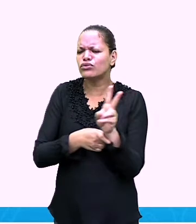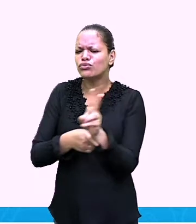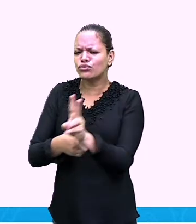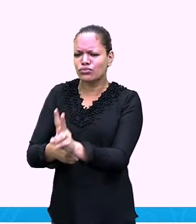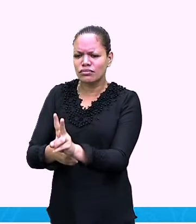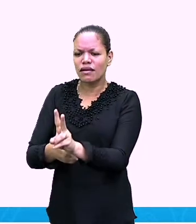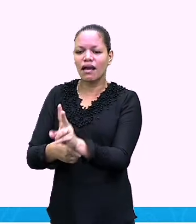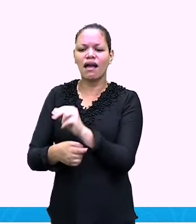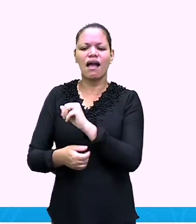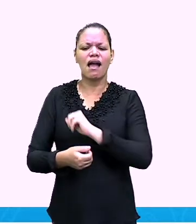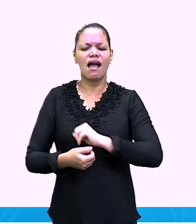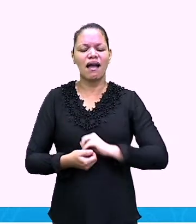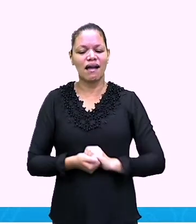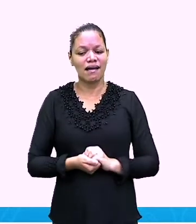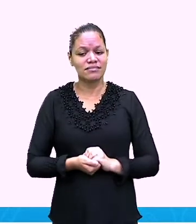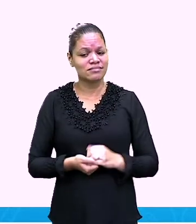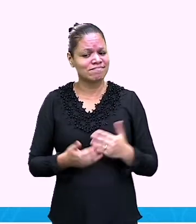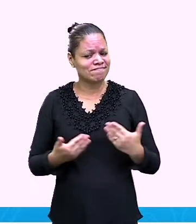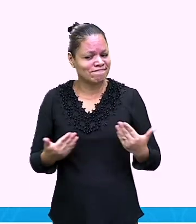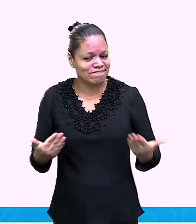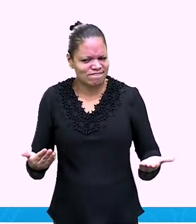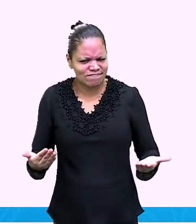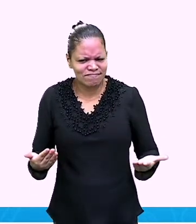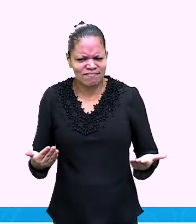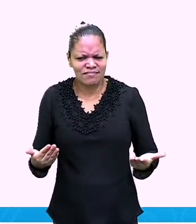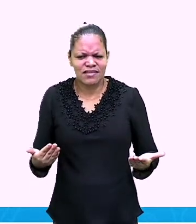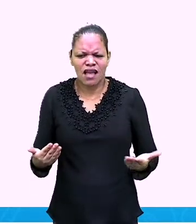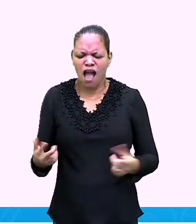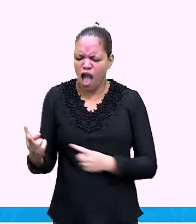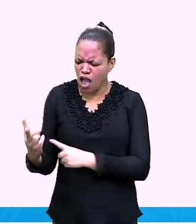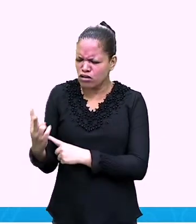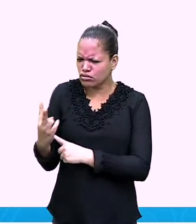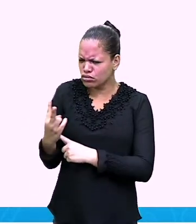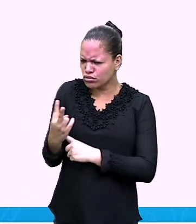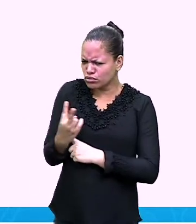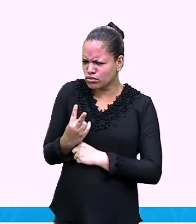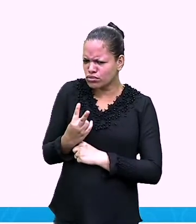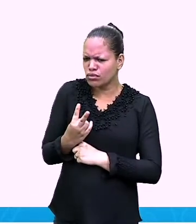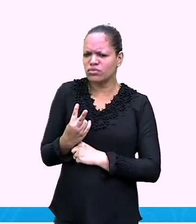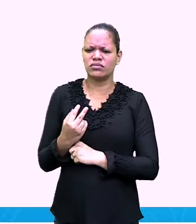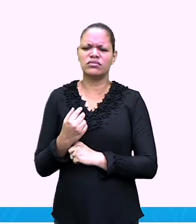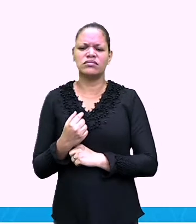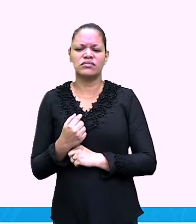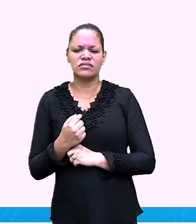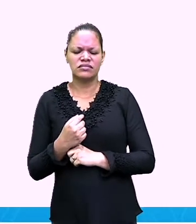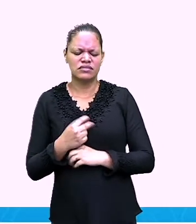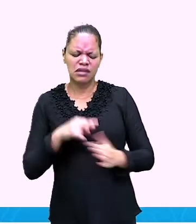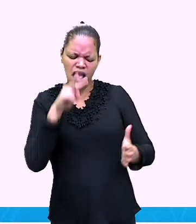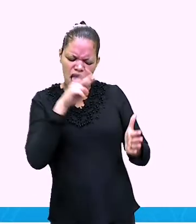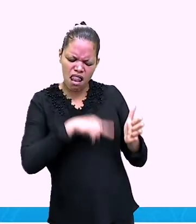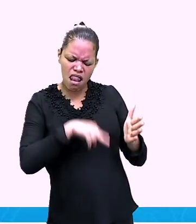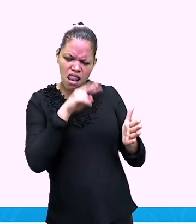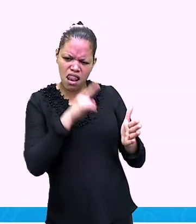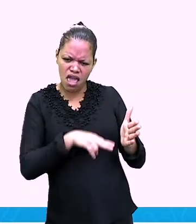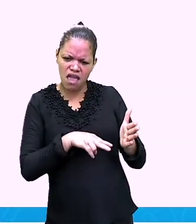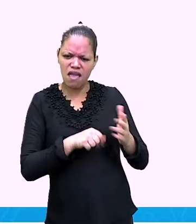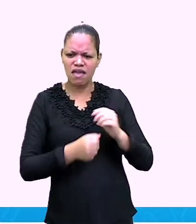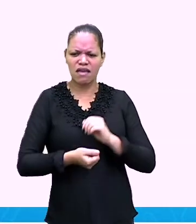porque o terceiro ano está aí, você no ano que vem, ó, quarta série, hein? Vai ficar grande lá, mas tem que aprender junto com a